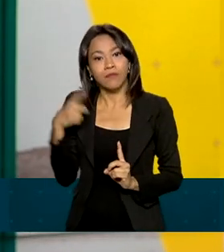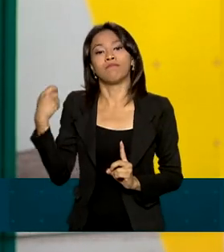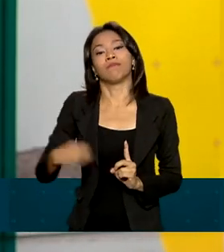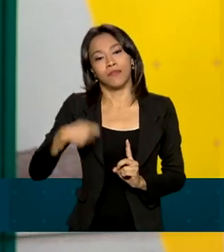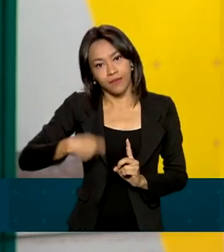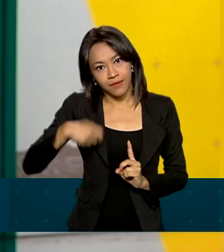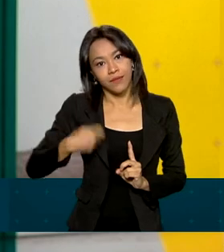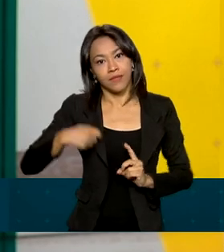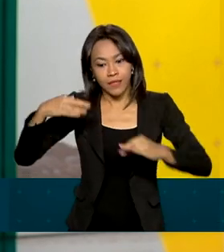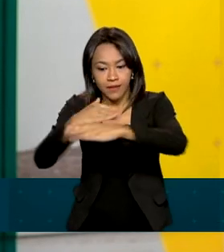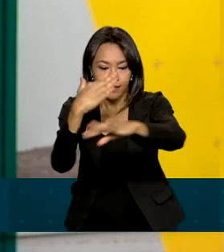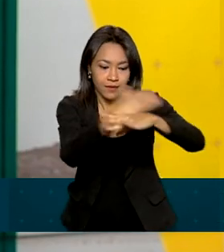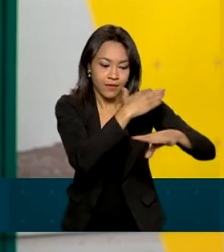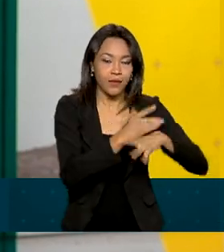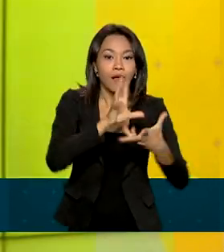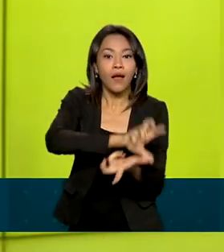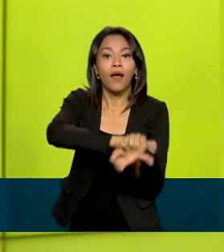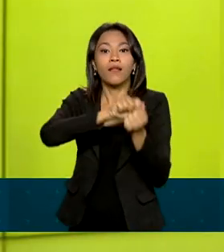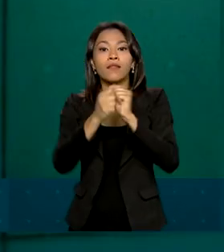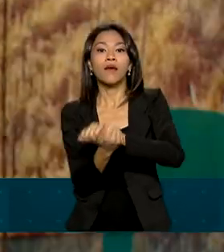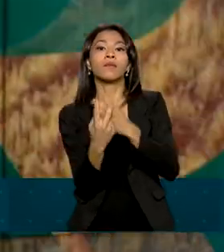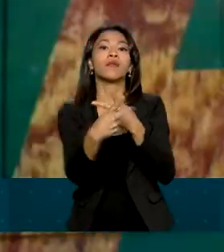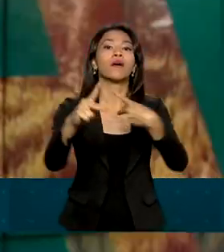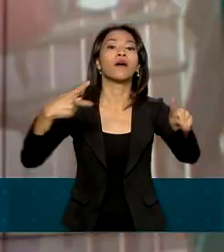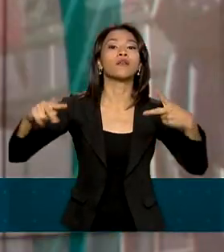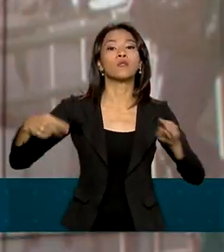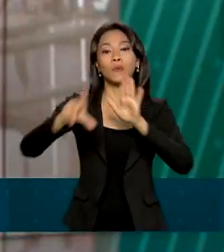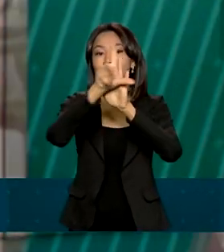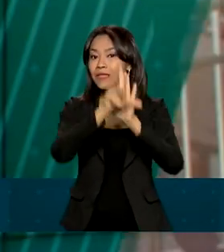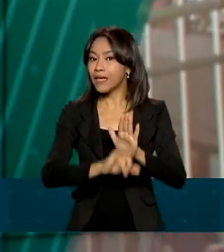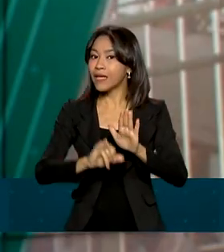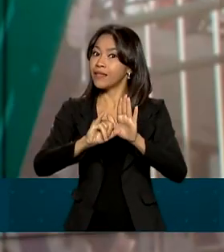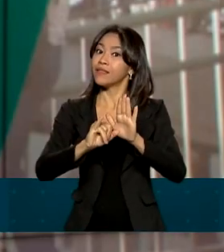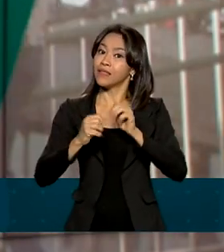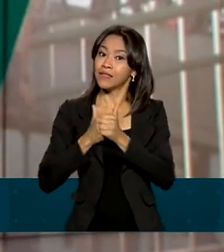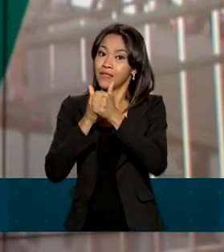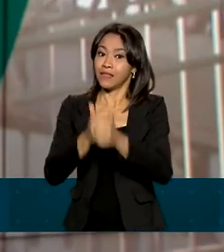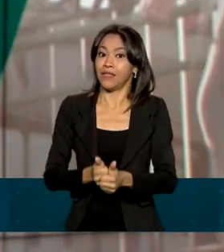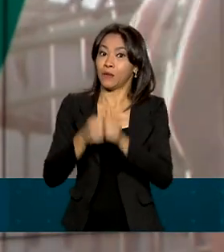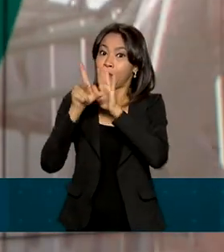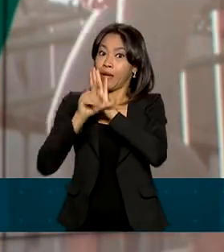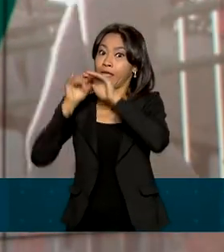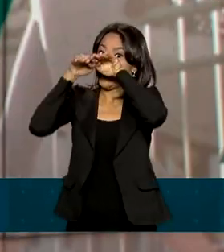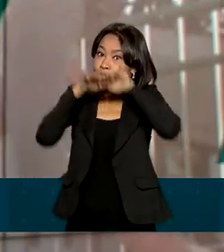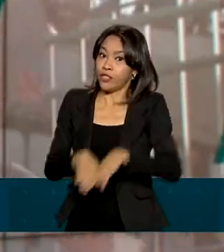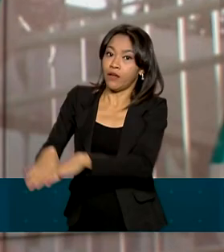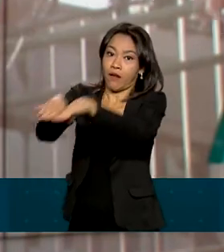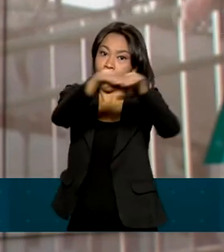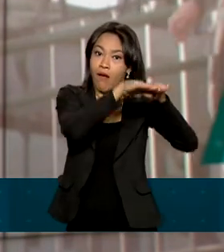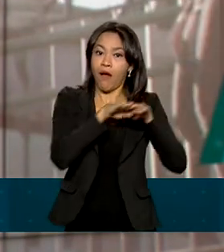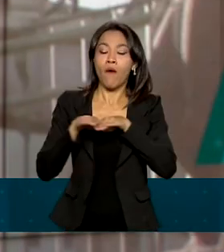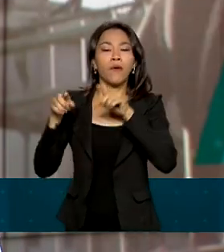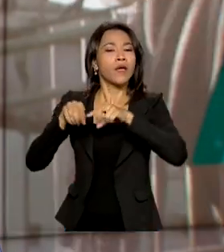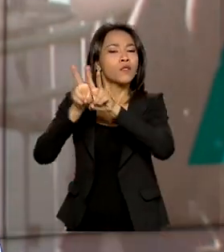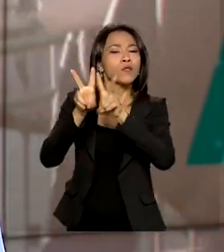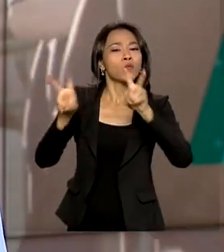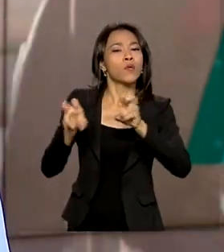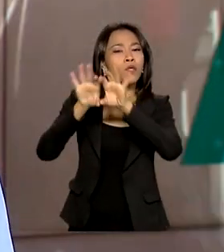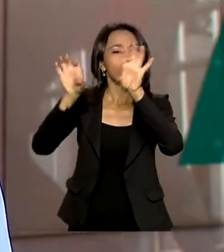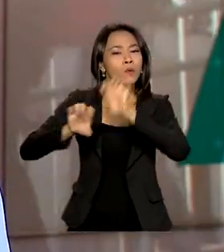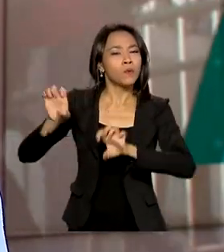necessário que os municípios adaptem suas normas a lei geral das Antenas que trata da infraestrutura de